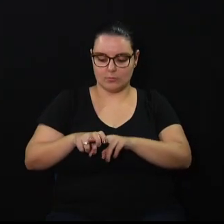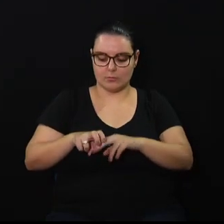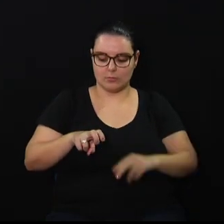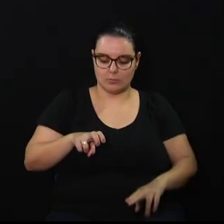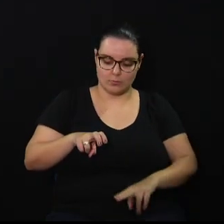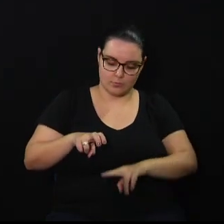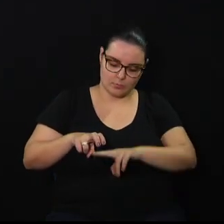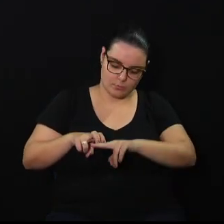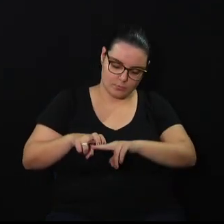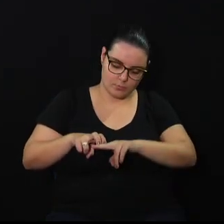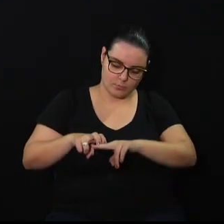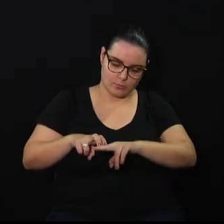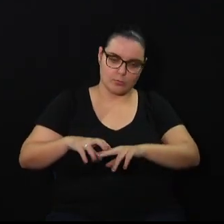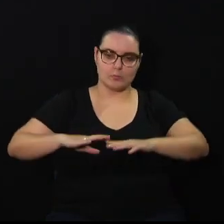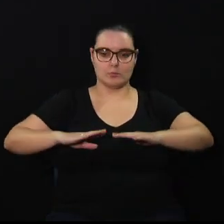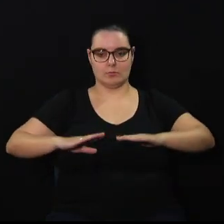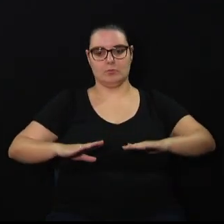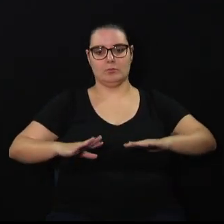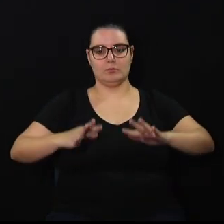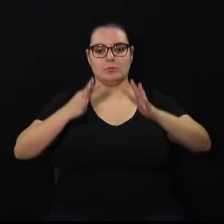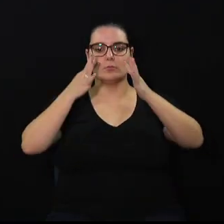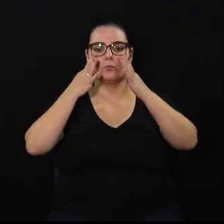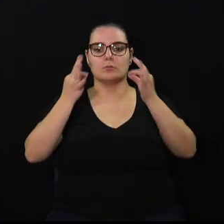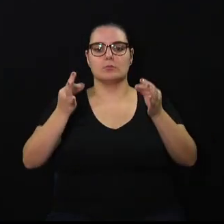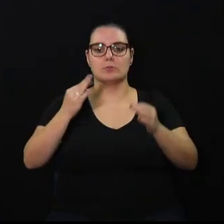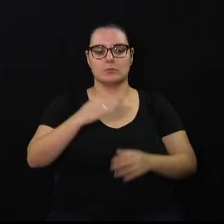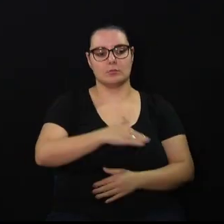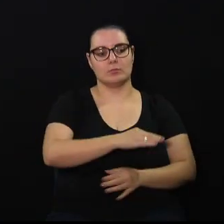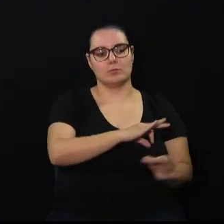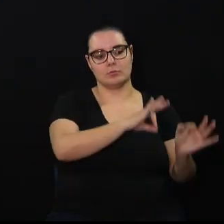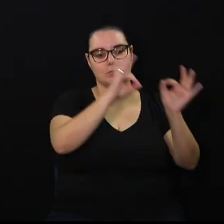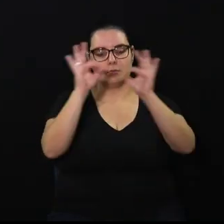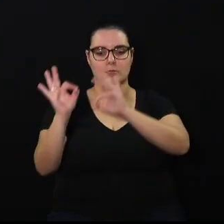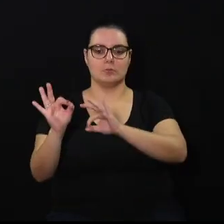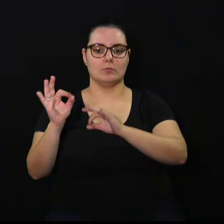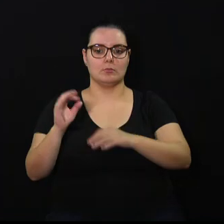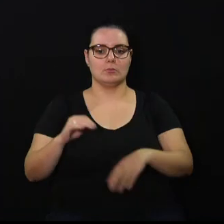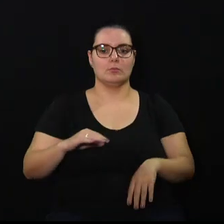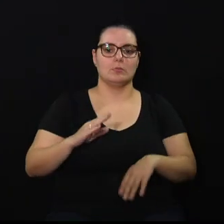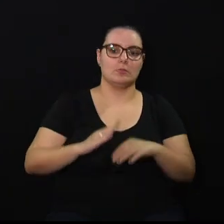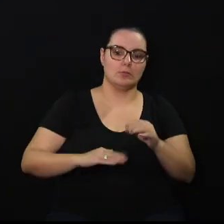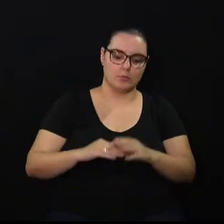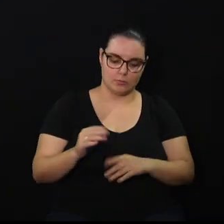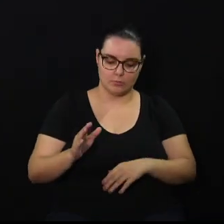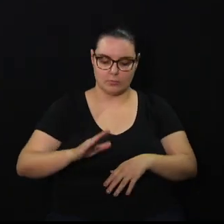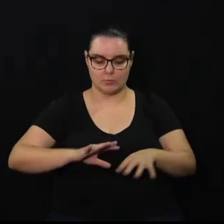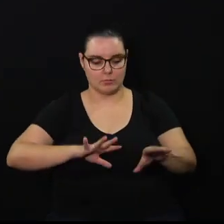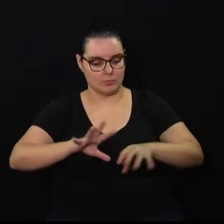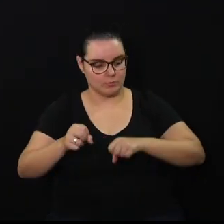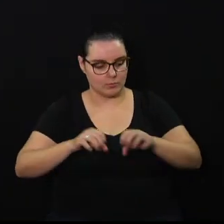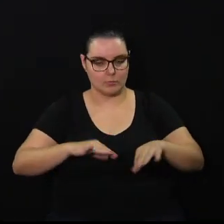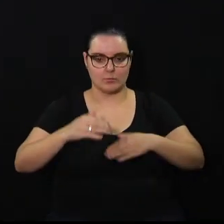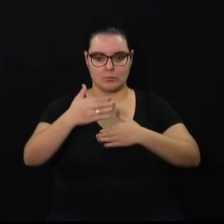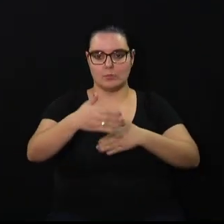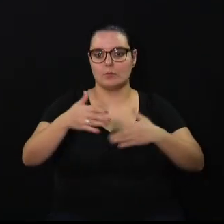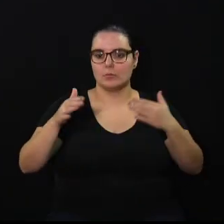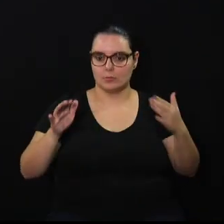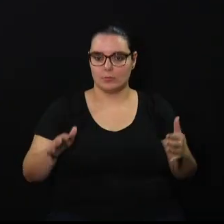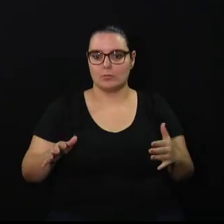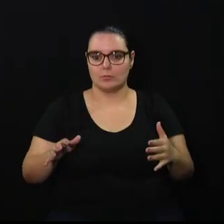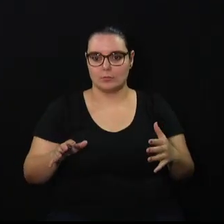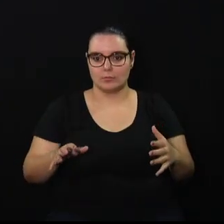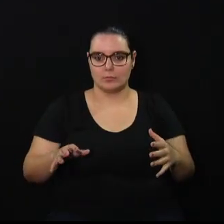pra dar o tem tempo de atenção maior simplicidade habilidades manuais ter uma caixinha que ele está irritado